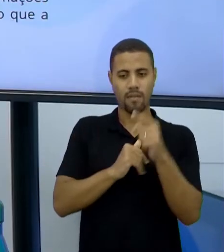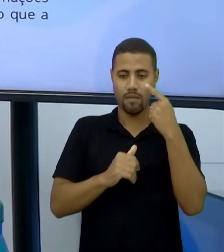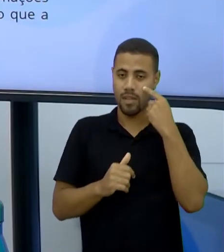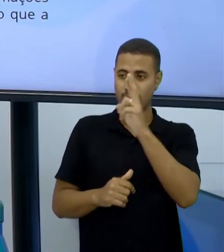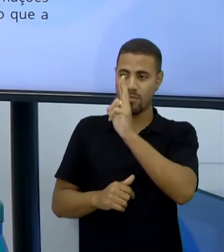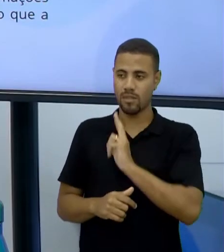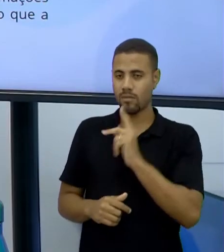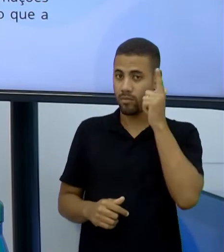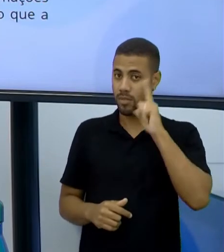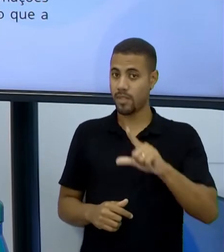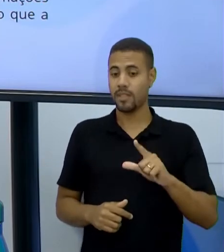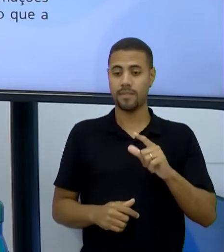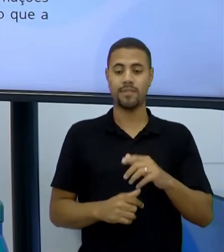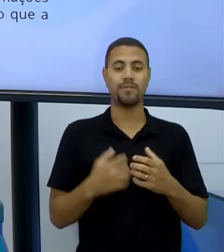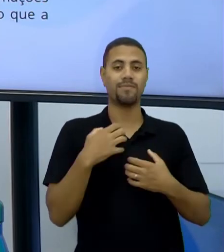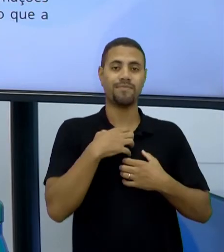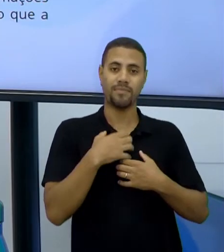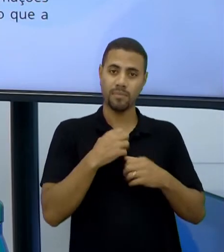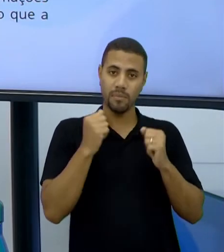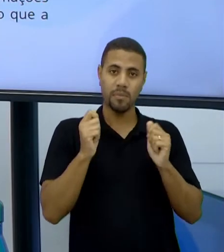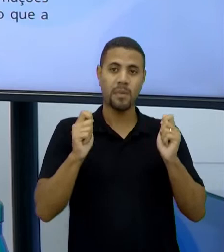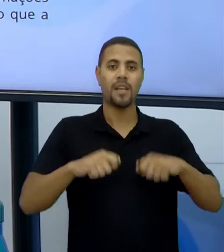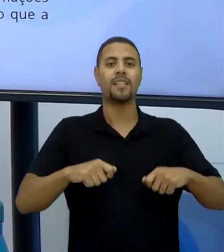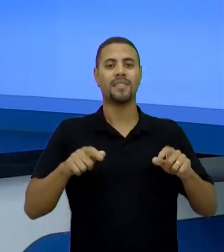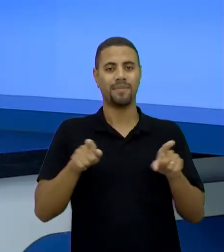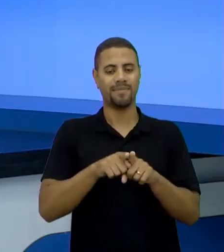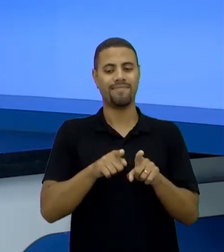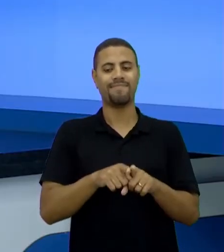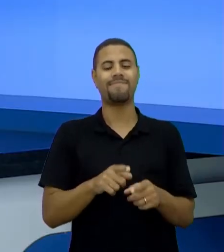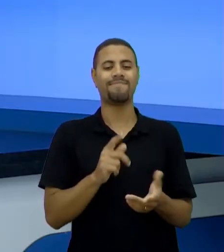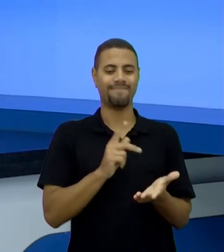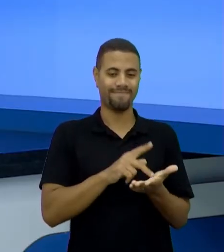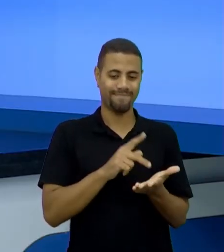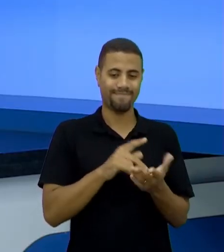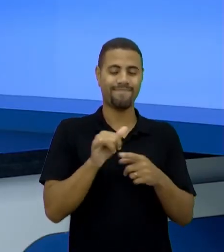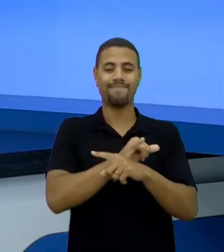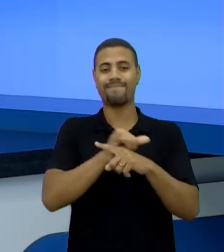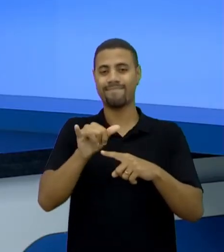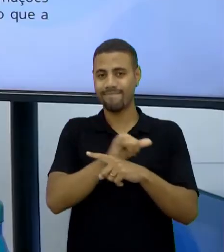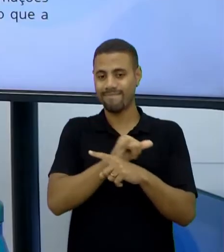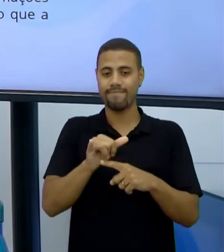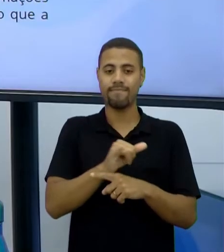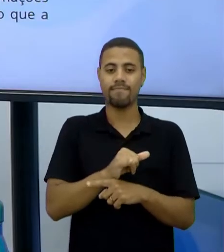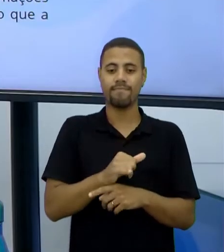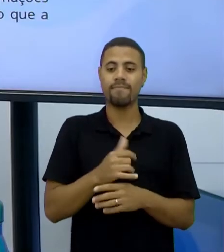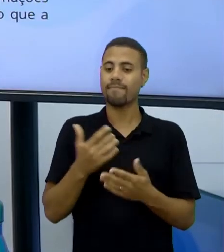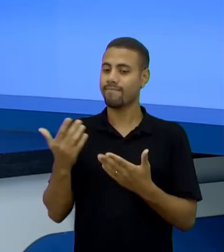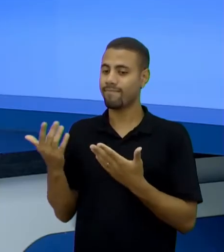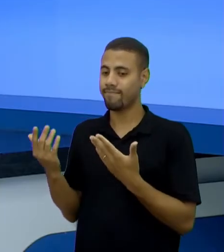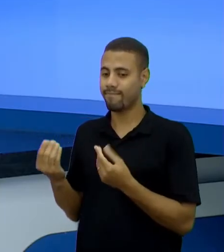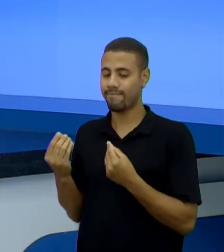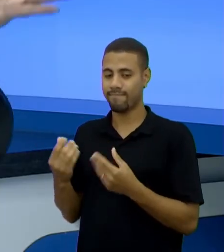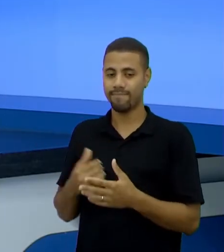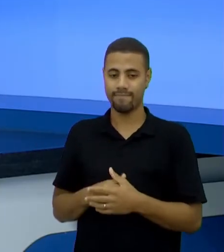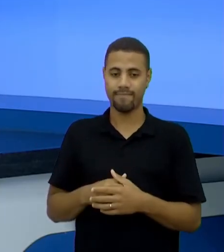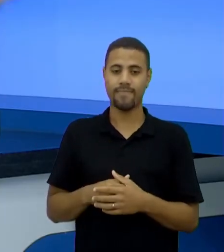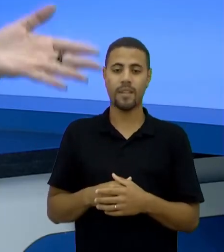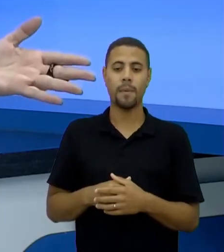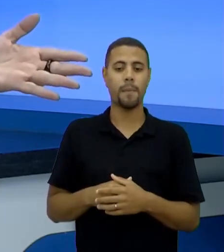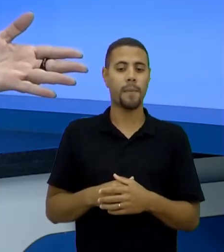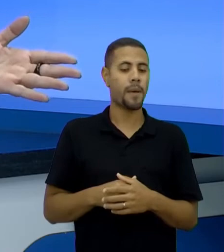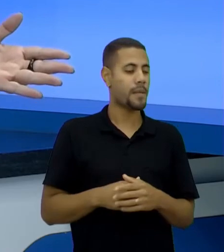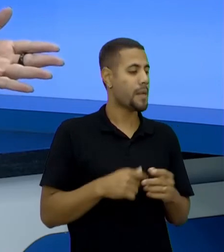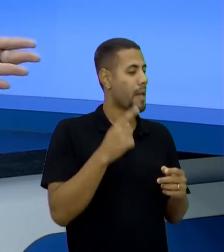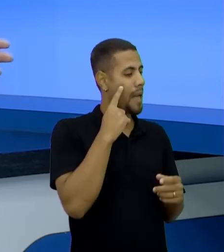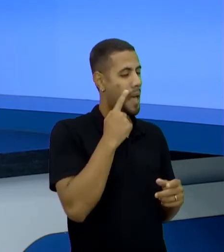se ele consegue seguir a linha. É uma possibilidade, né? Sim, são estratégias. Não começar a bater boca com o convidado. Não, pelo amor de Deus, não é